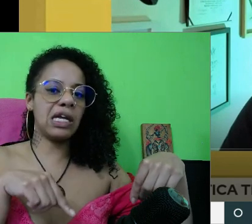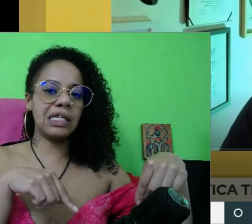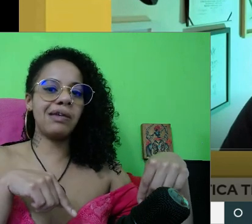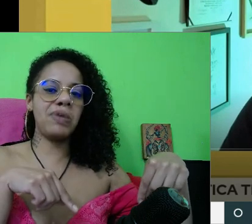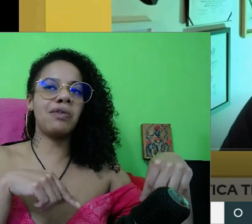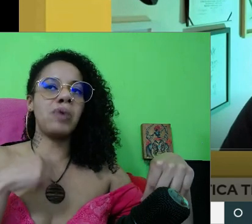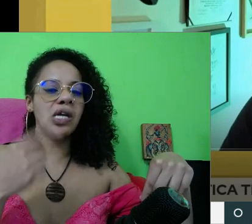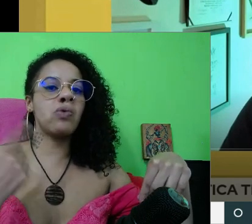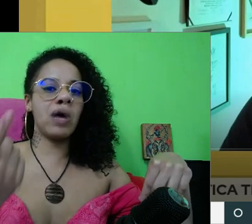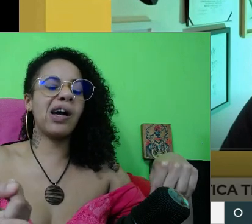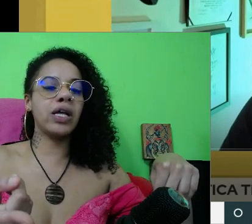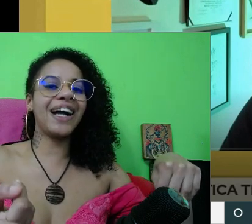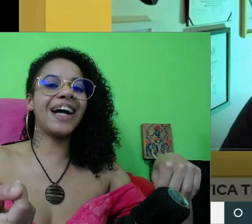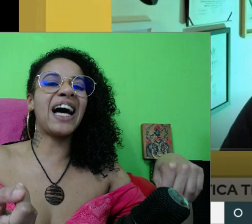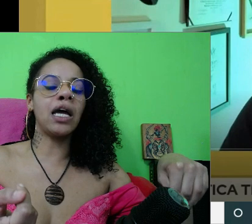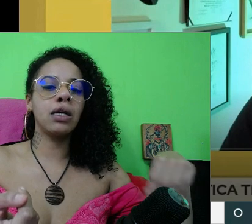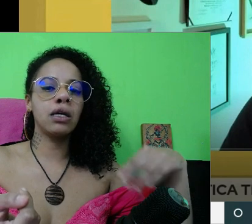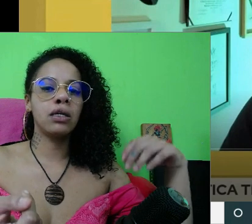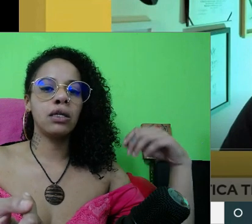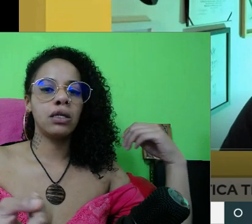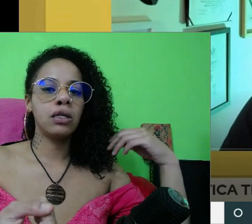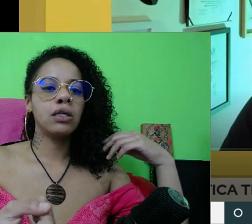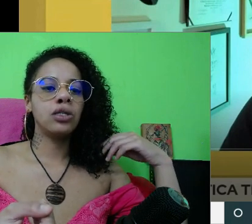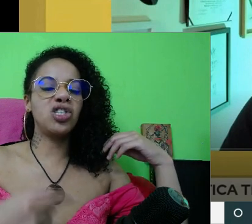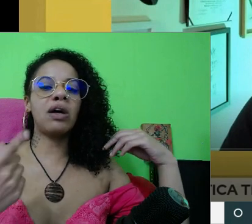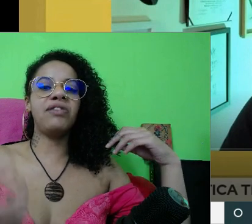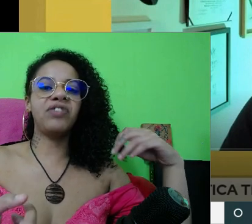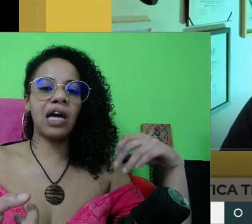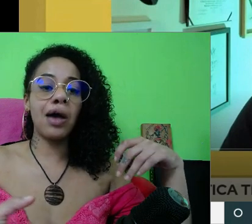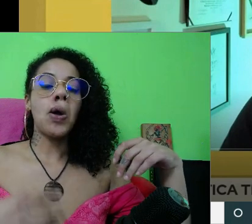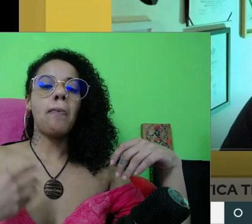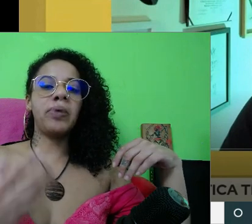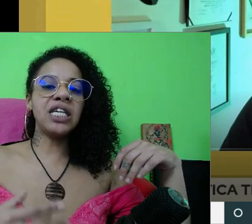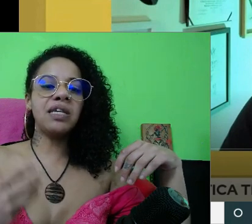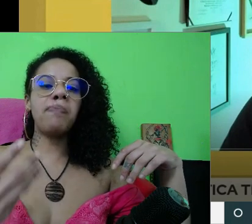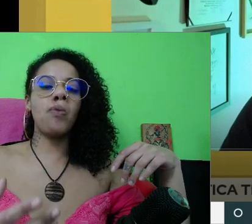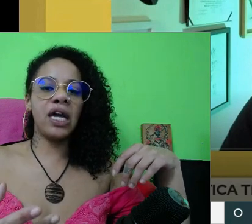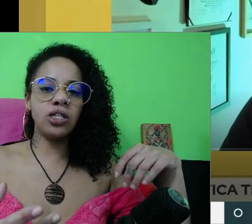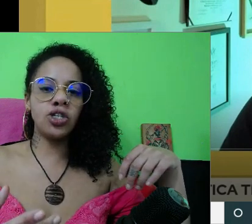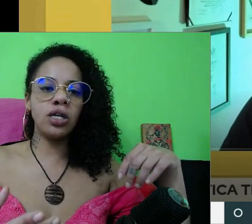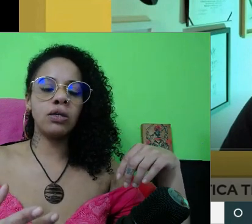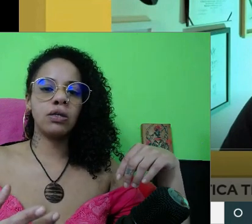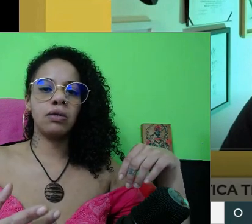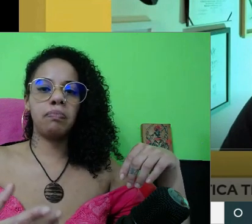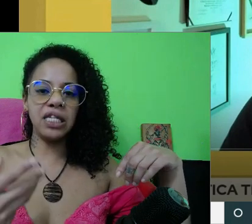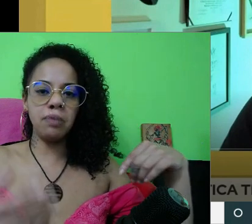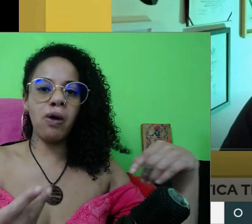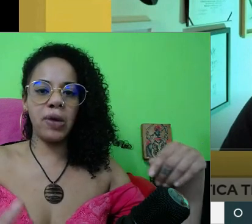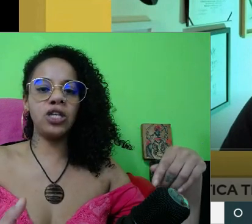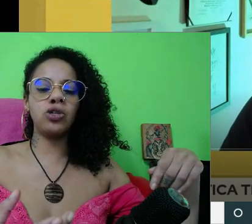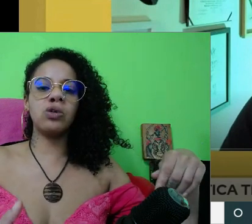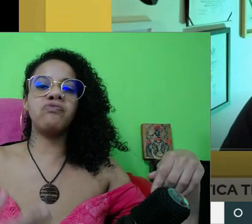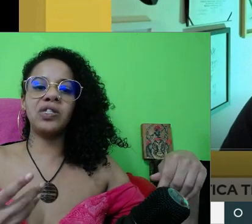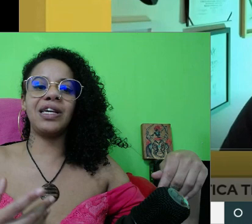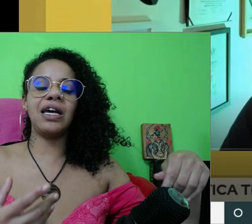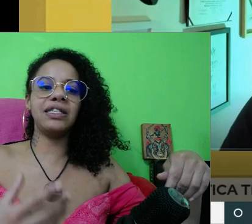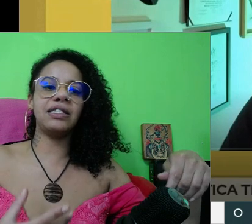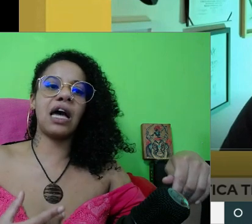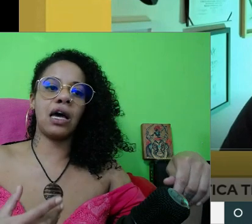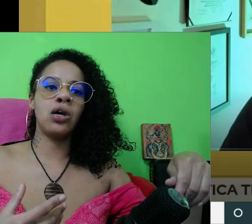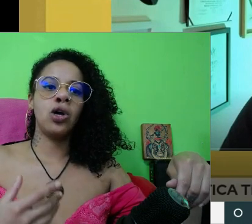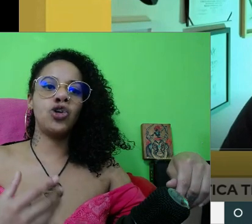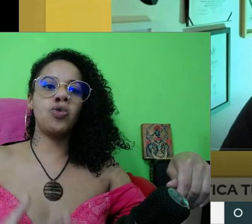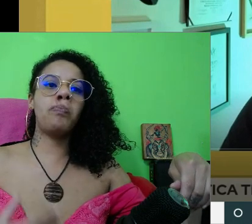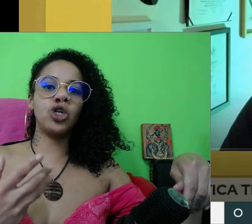Então tem que saber também que não é legal atacar né desqualificar principalmente Principalmente quando você